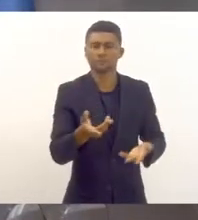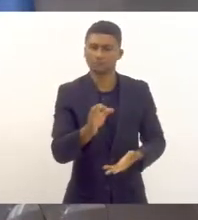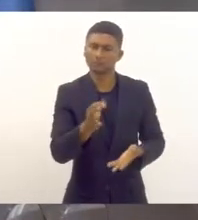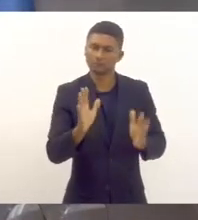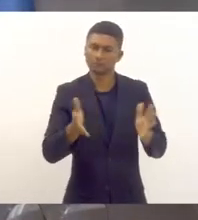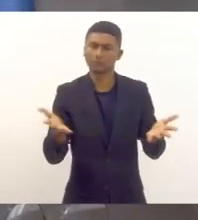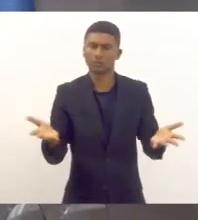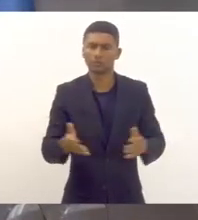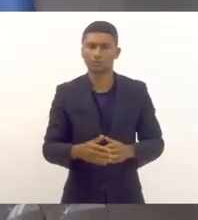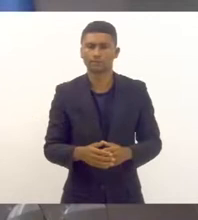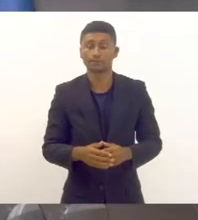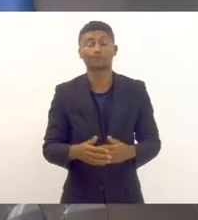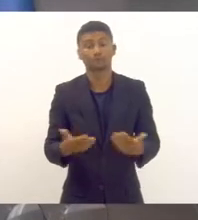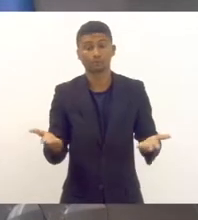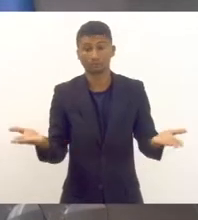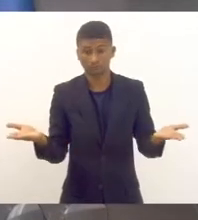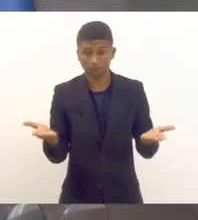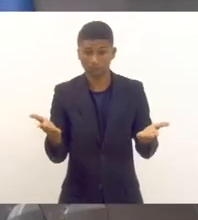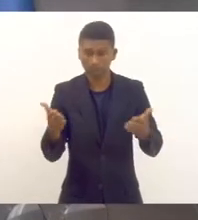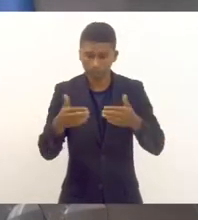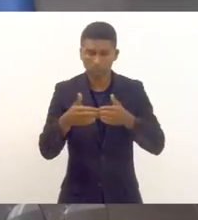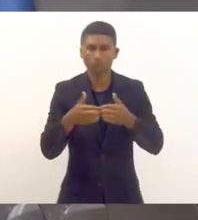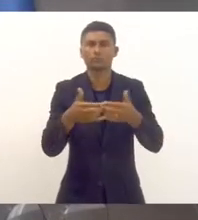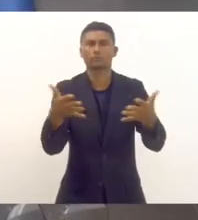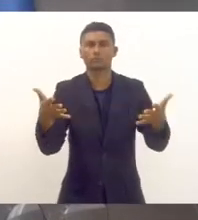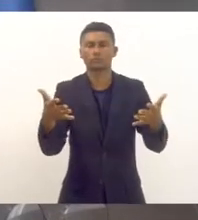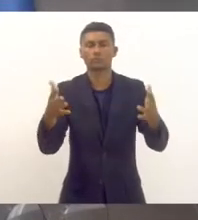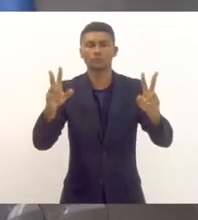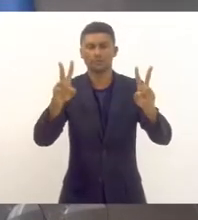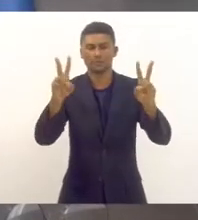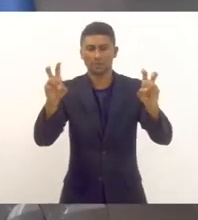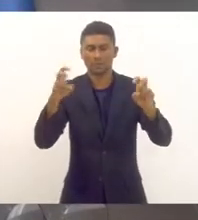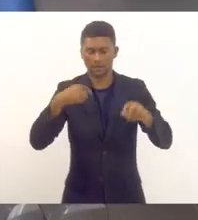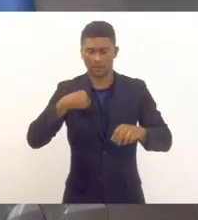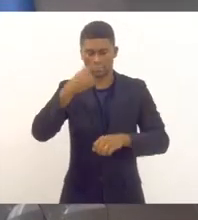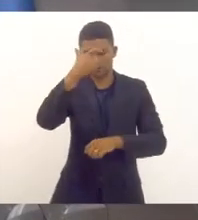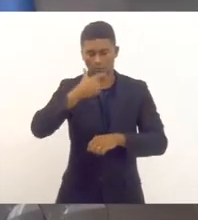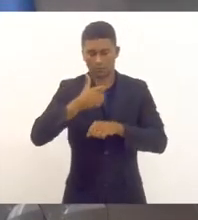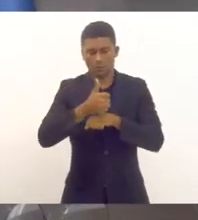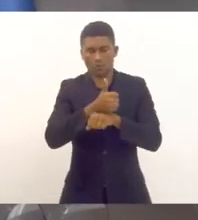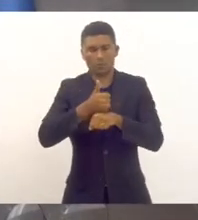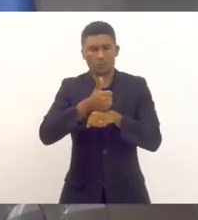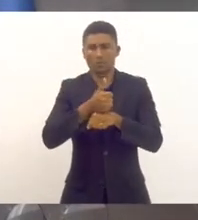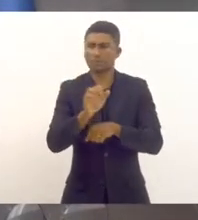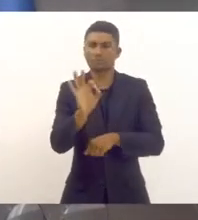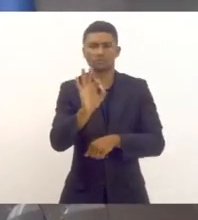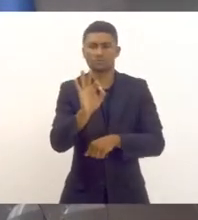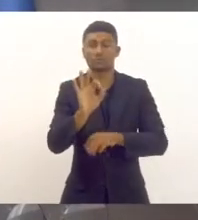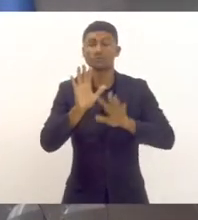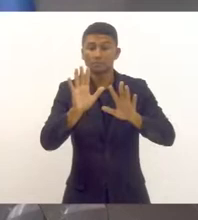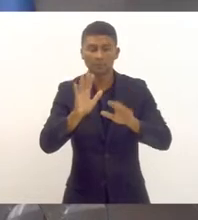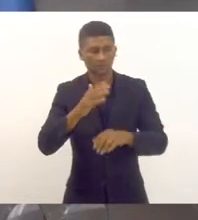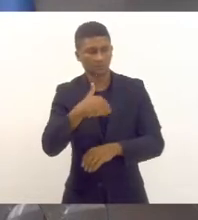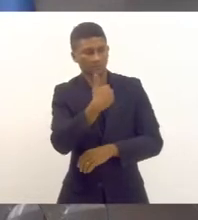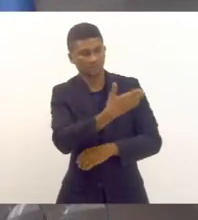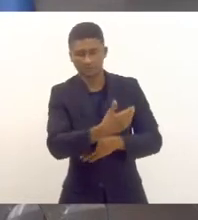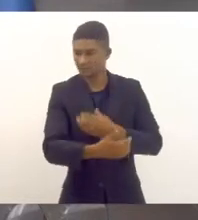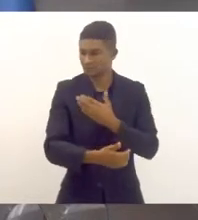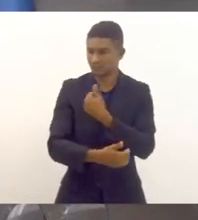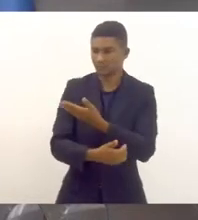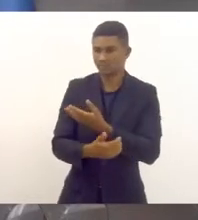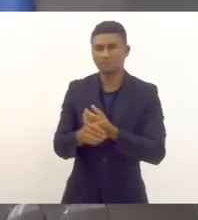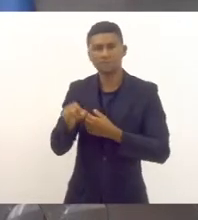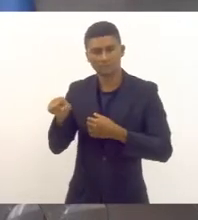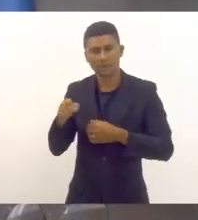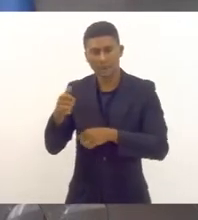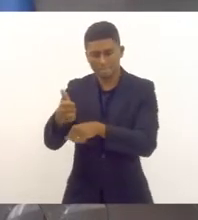iniciar os trabalhos. Eu não sou mestre no tema, mas estou ladeado por pessoas que são mestres do tema e